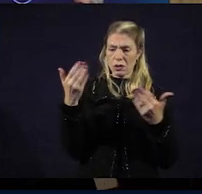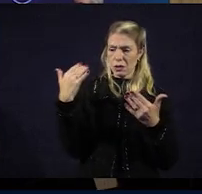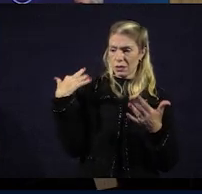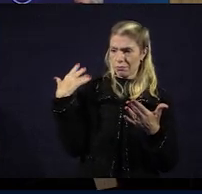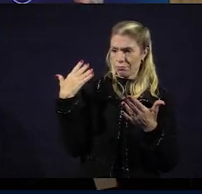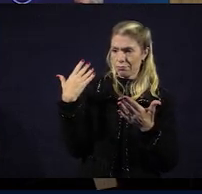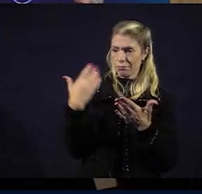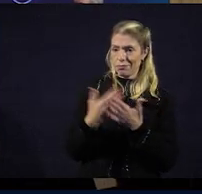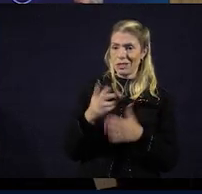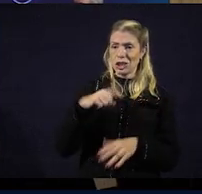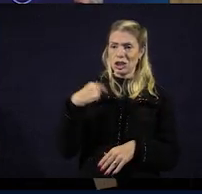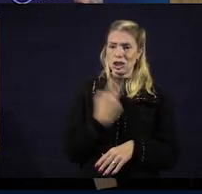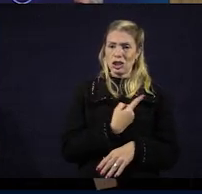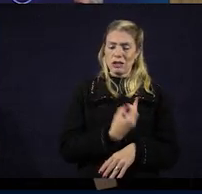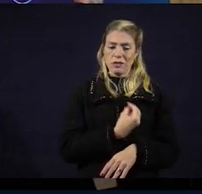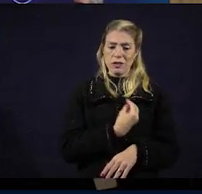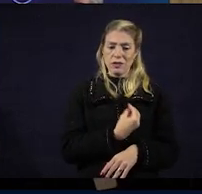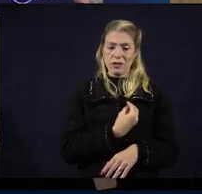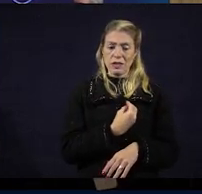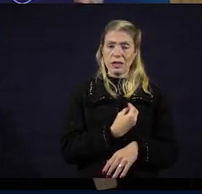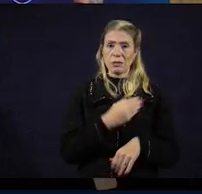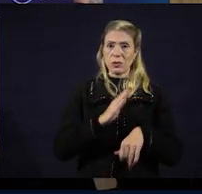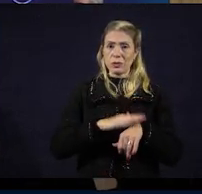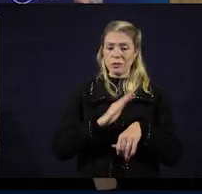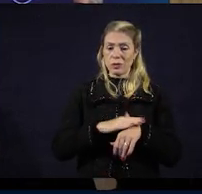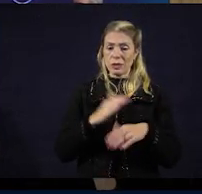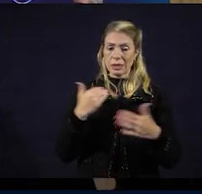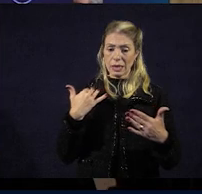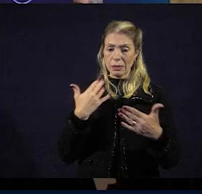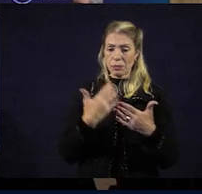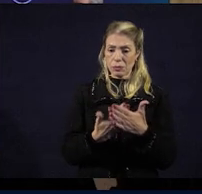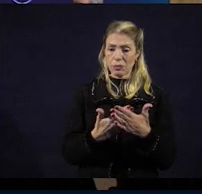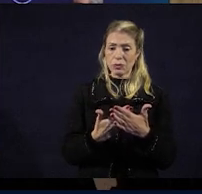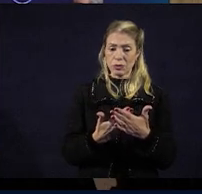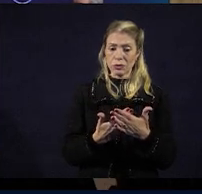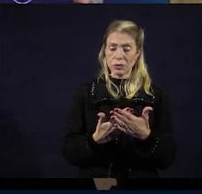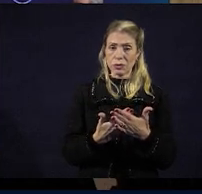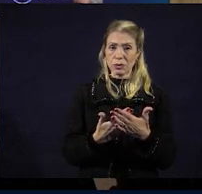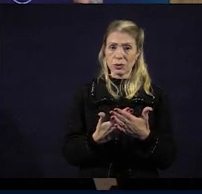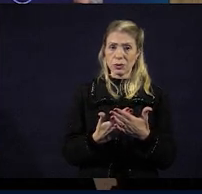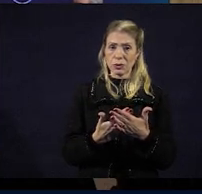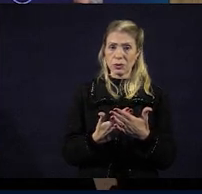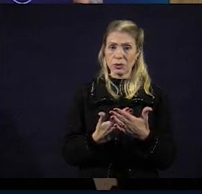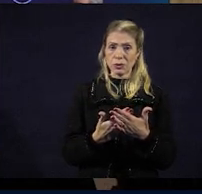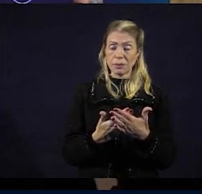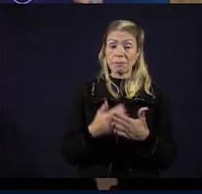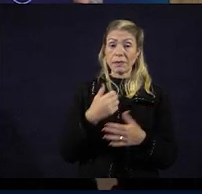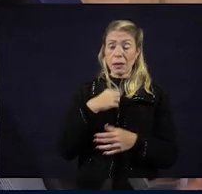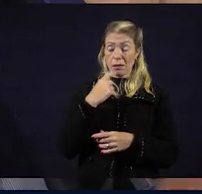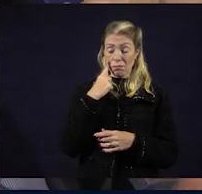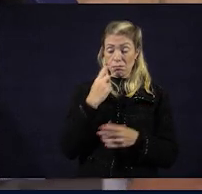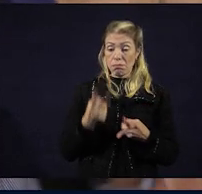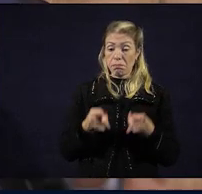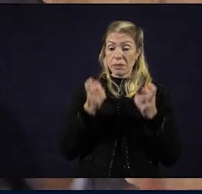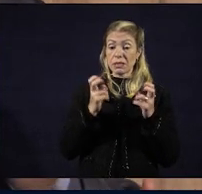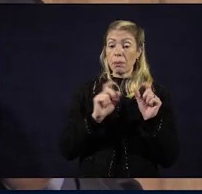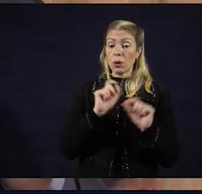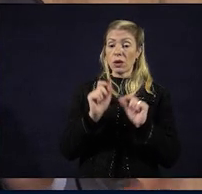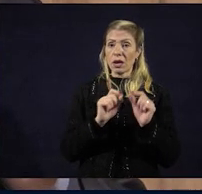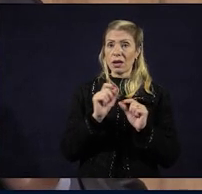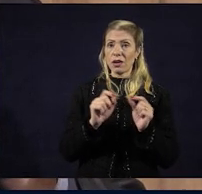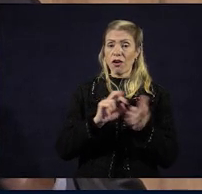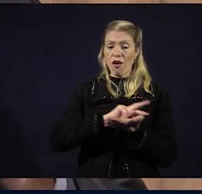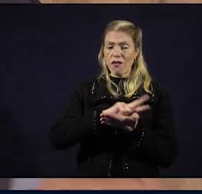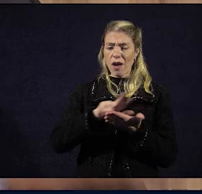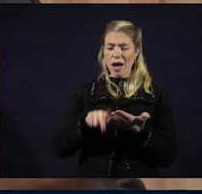nós que somos aí a primeira leva né Depois de bastante tempo Mas eu vi aqui muitos dos